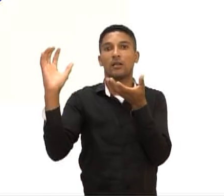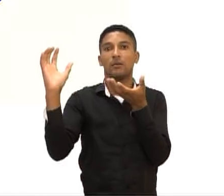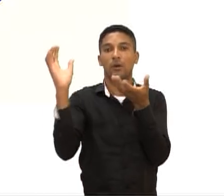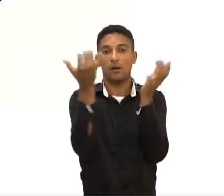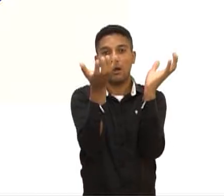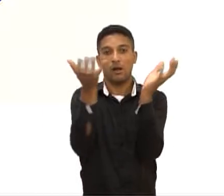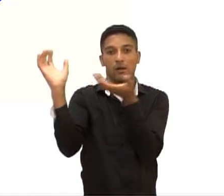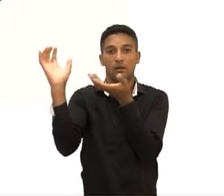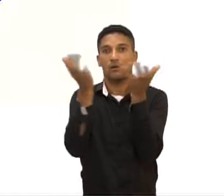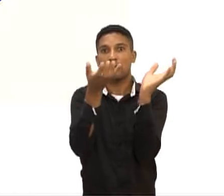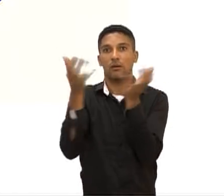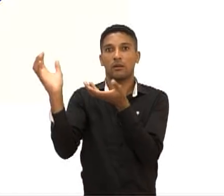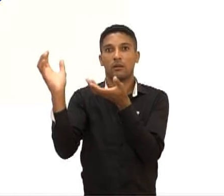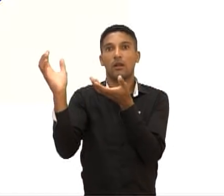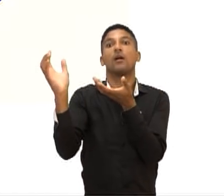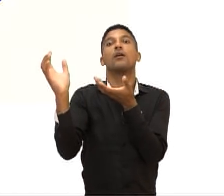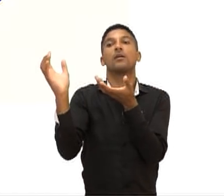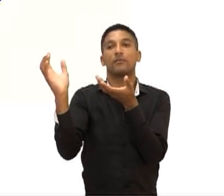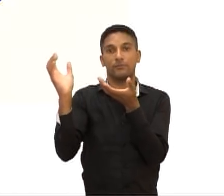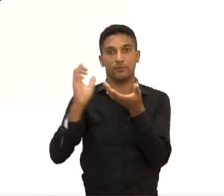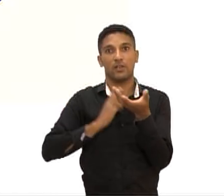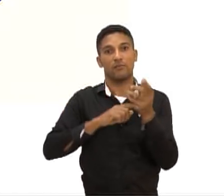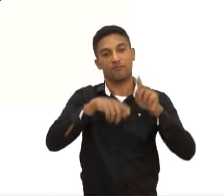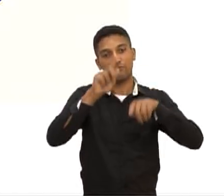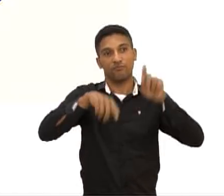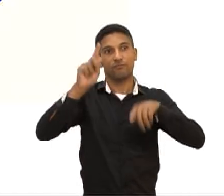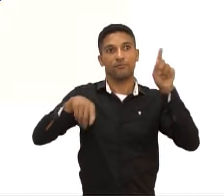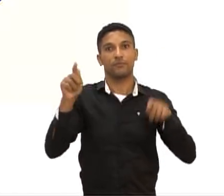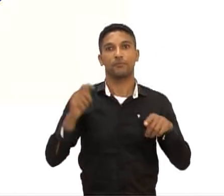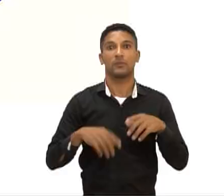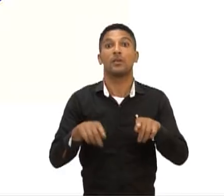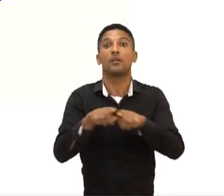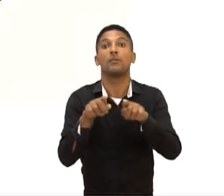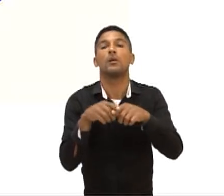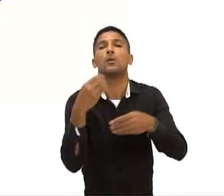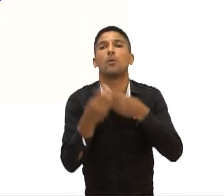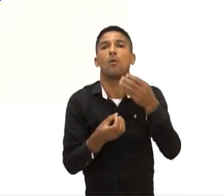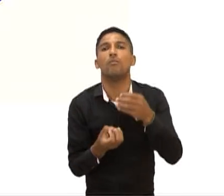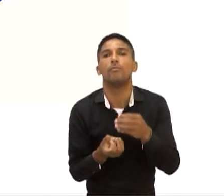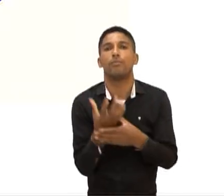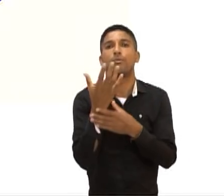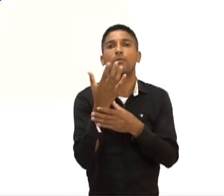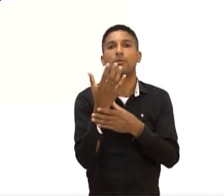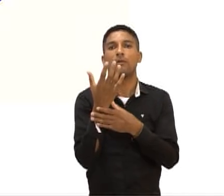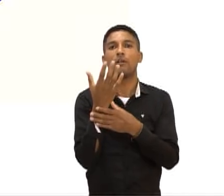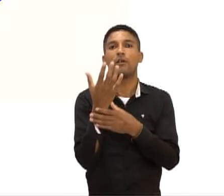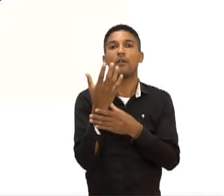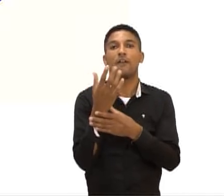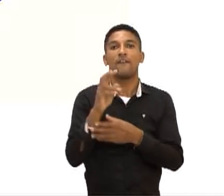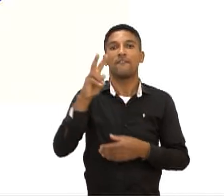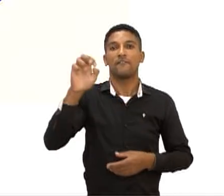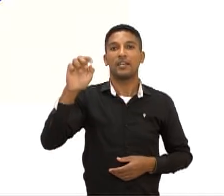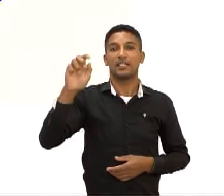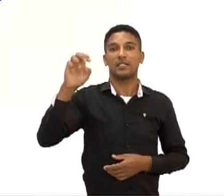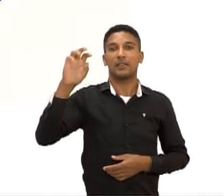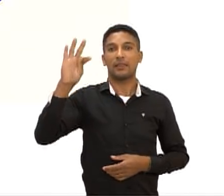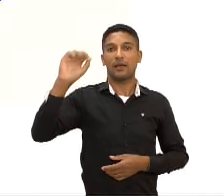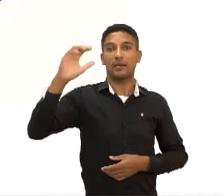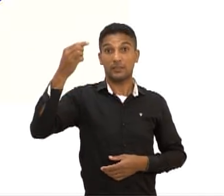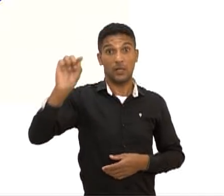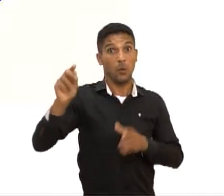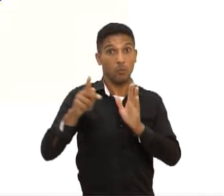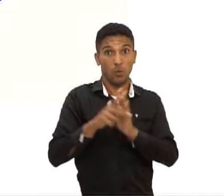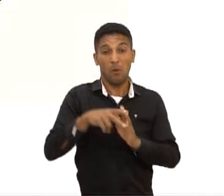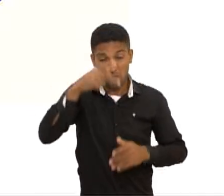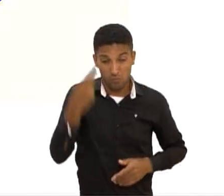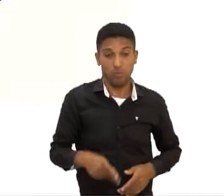tela, nós vamos ver aqui as formações das vegetações originais do nosso país. Então,